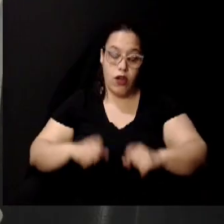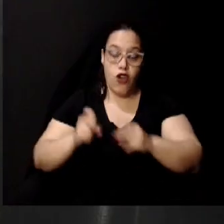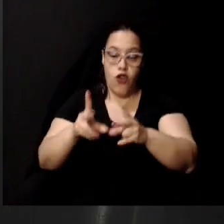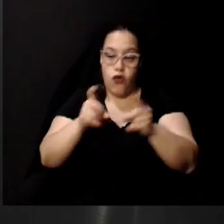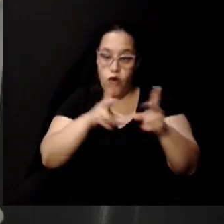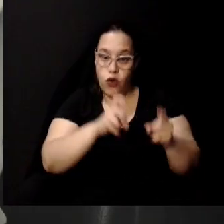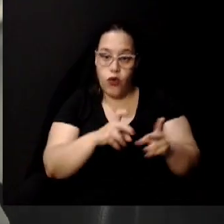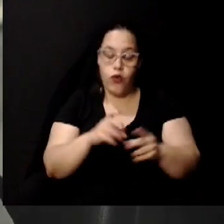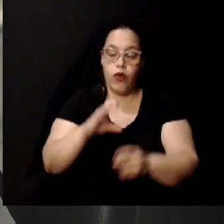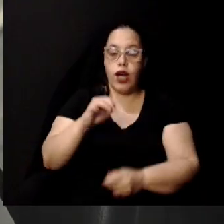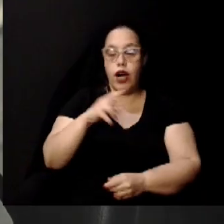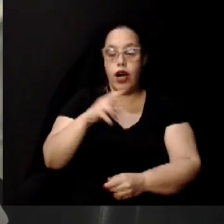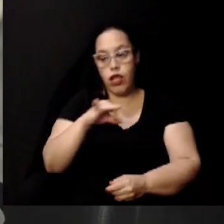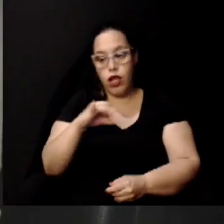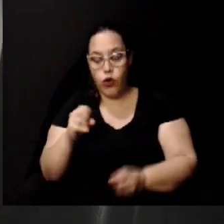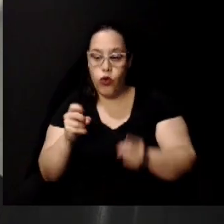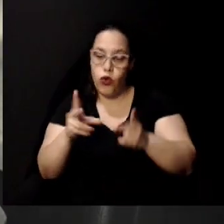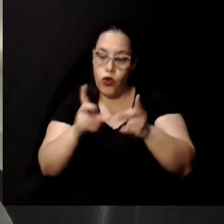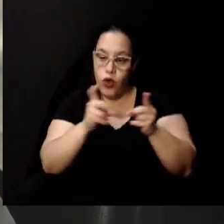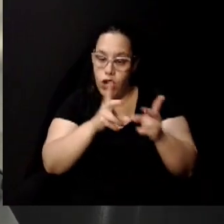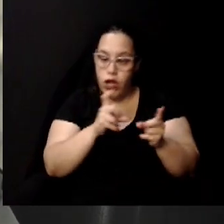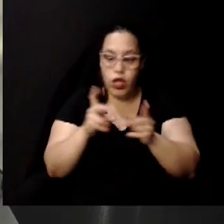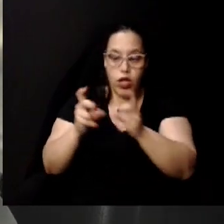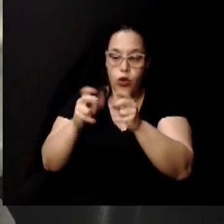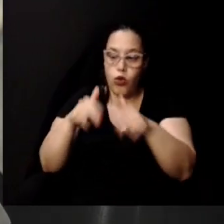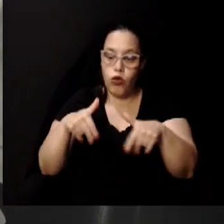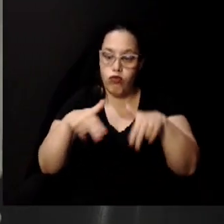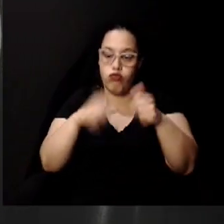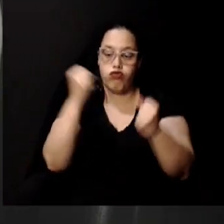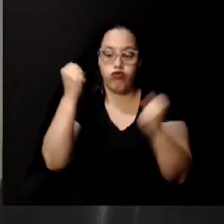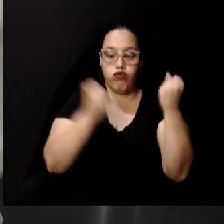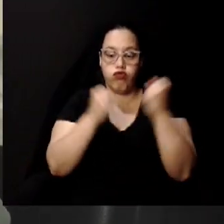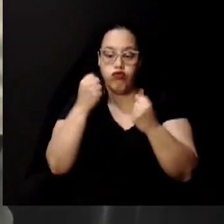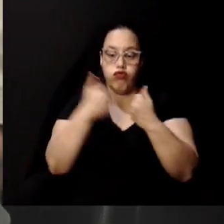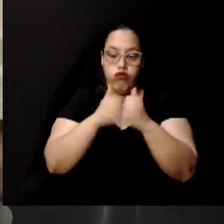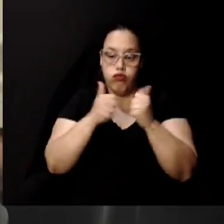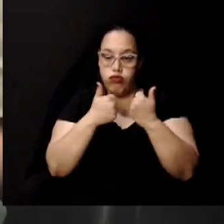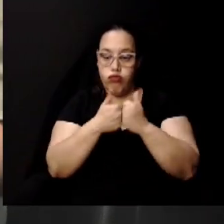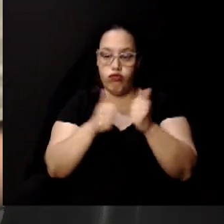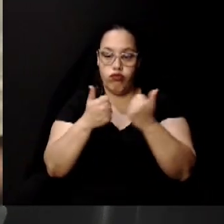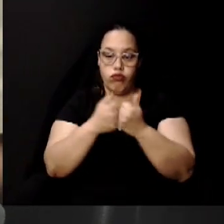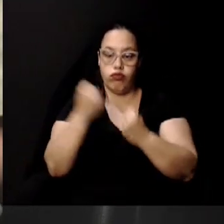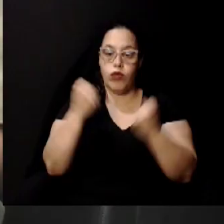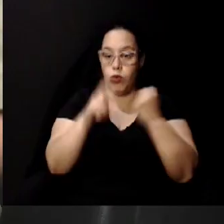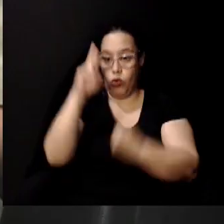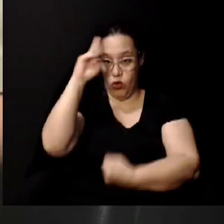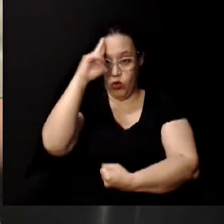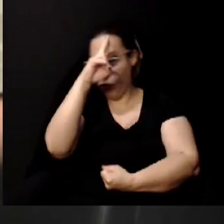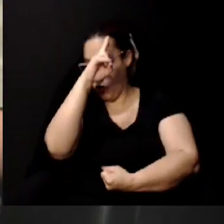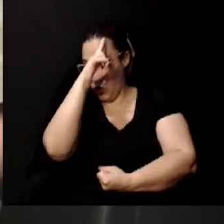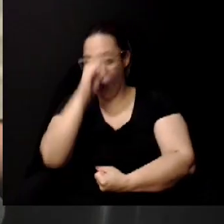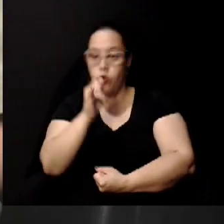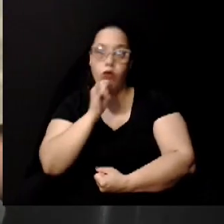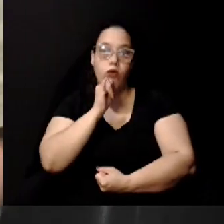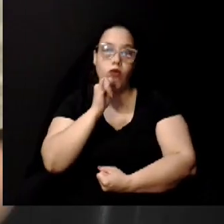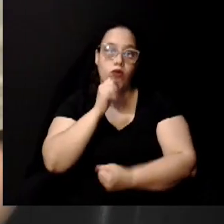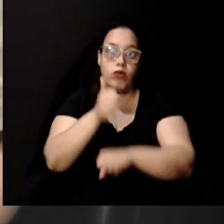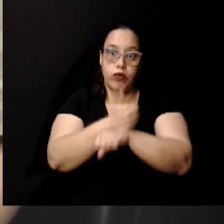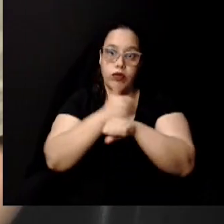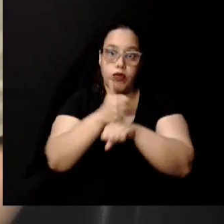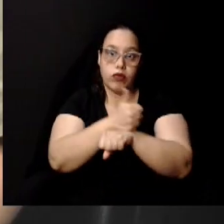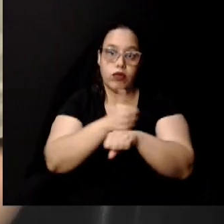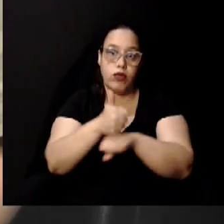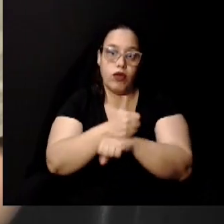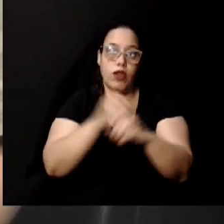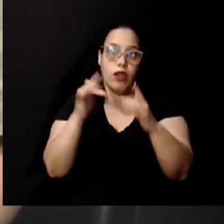carteiro, vendedor, motorista de ônibus, sei lá, profissões que as pessoas estão em contato direto